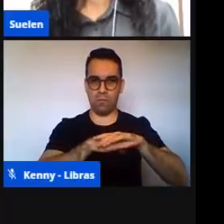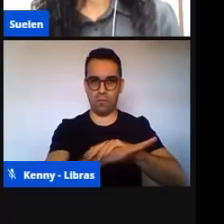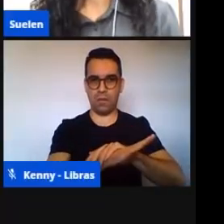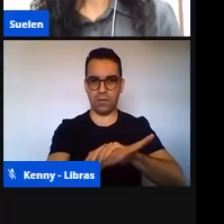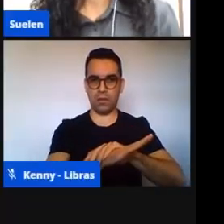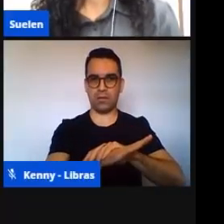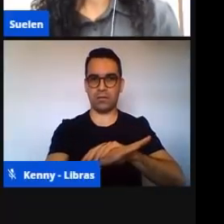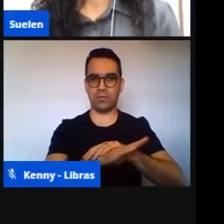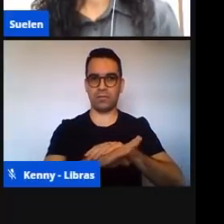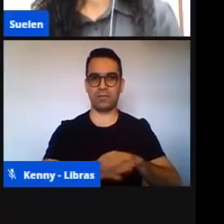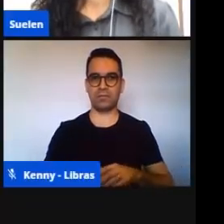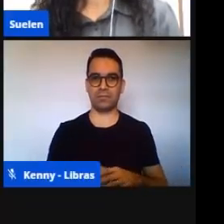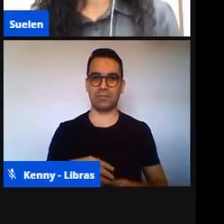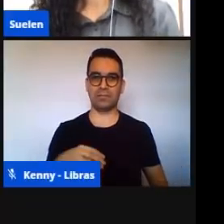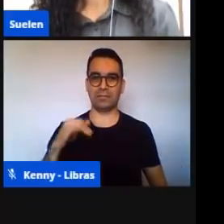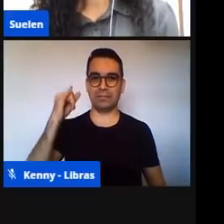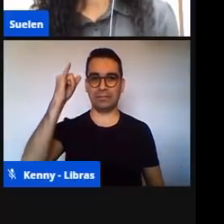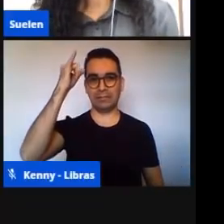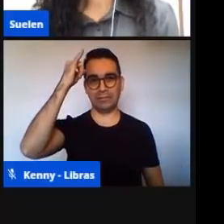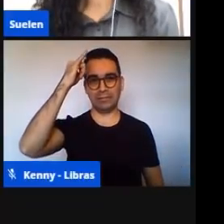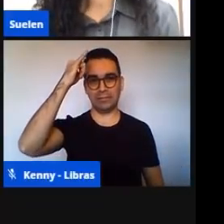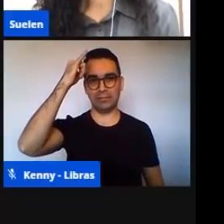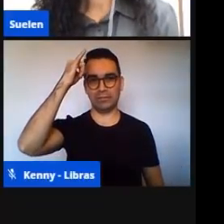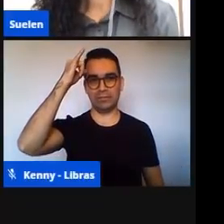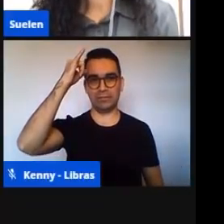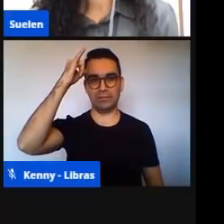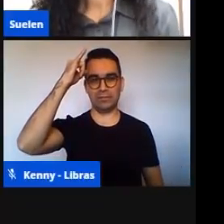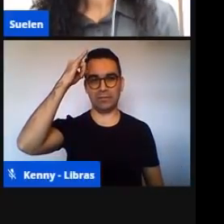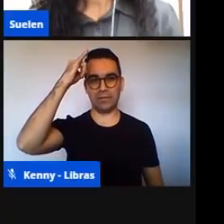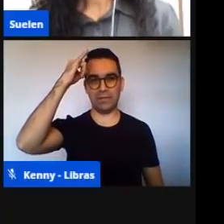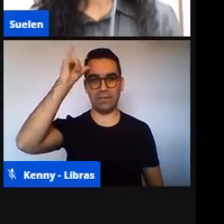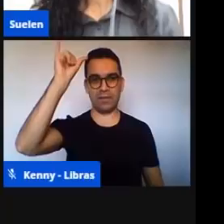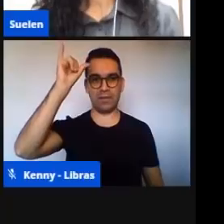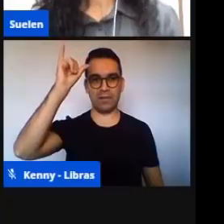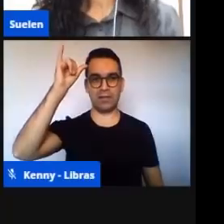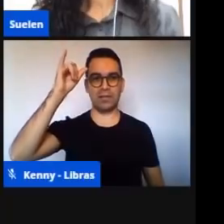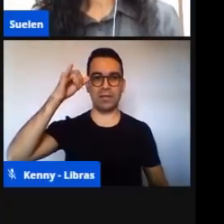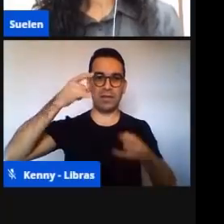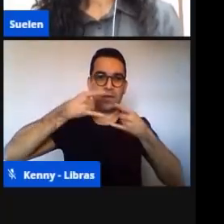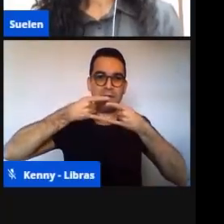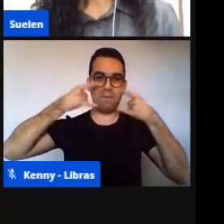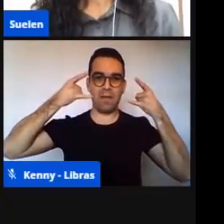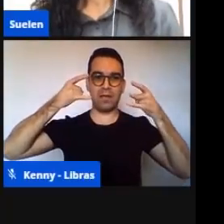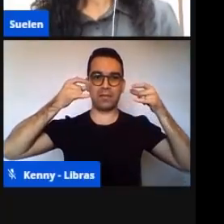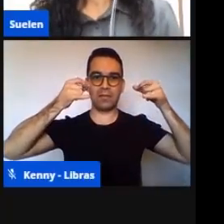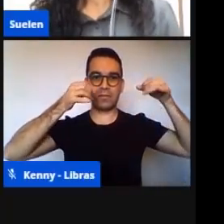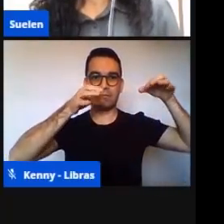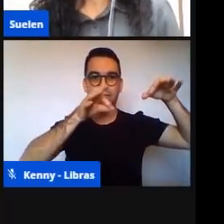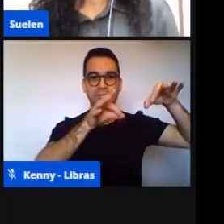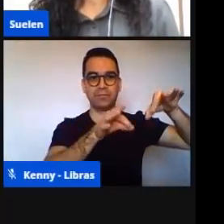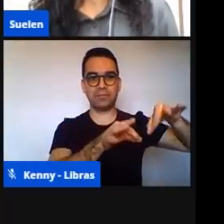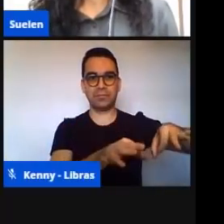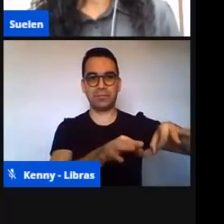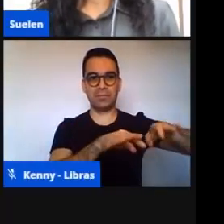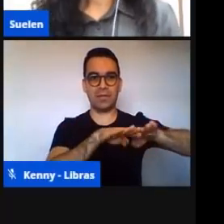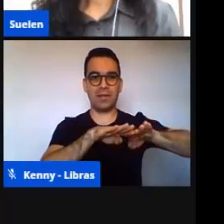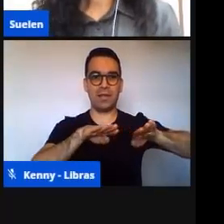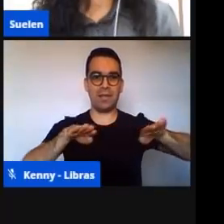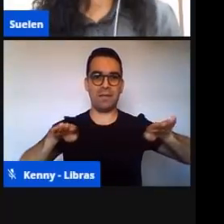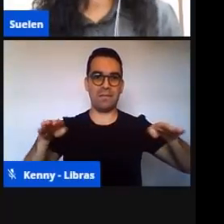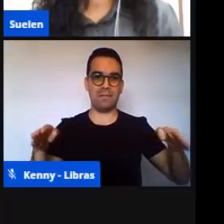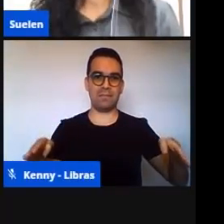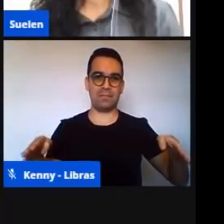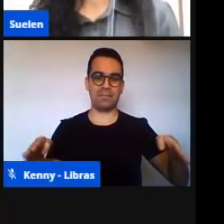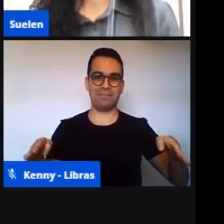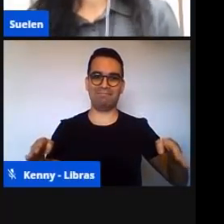evitar colocar a máscara diretamente sobre a mesa e após a refeição, o aluno deverá colocar uma máscara